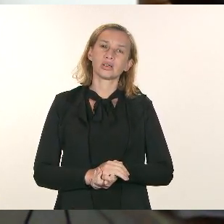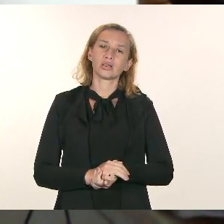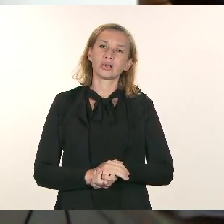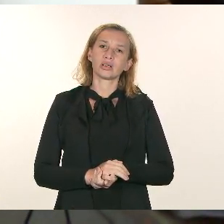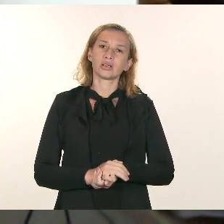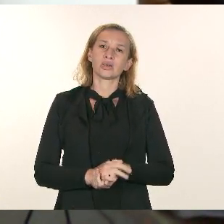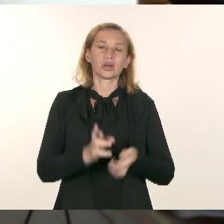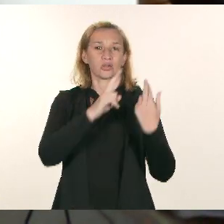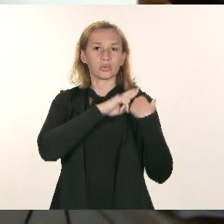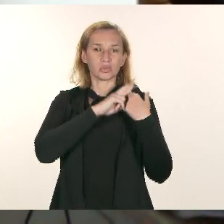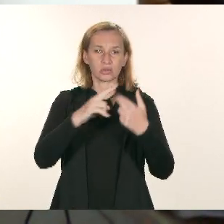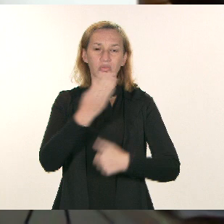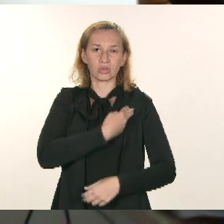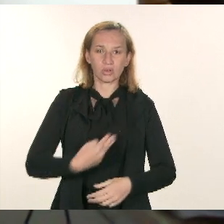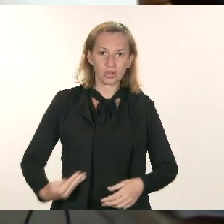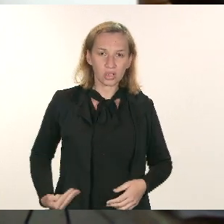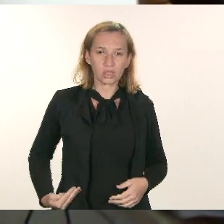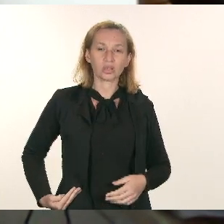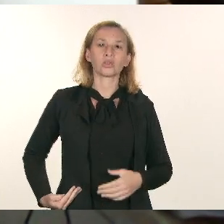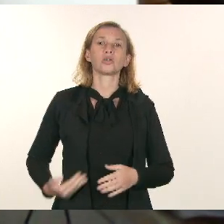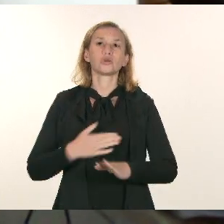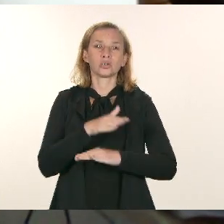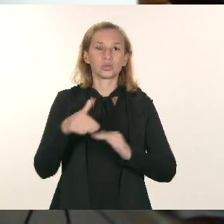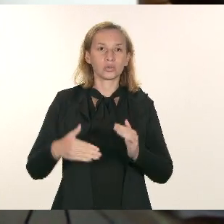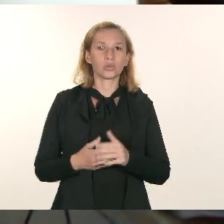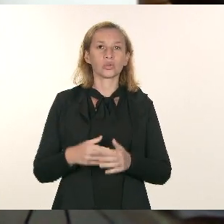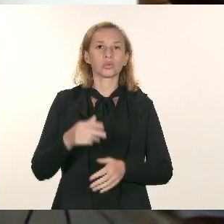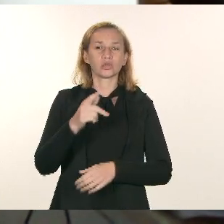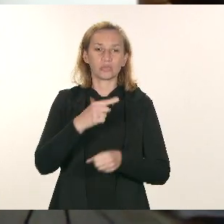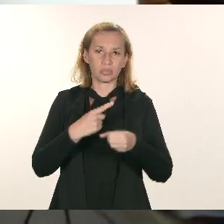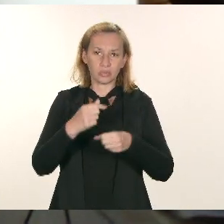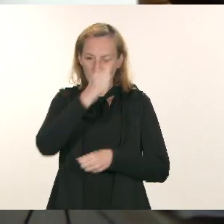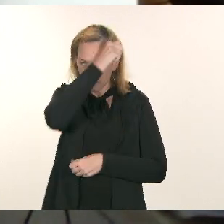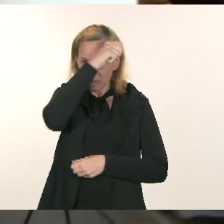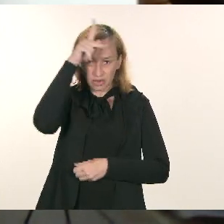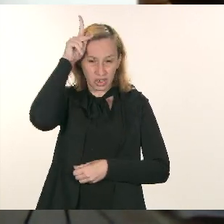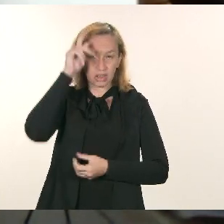governadores e prefeitos. E a consequência